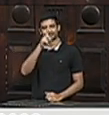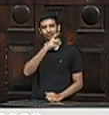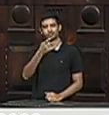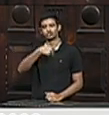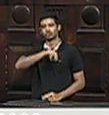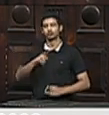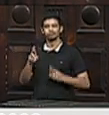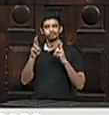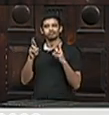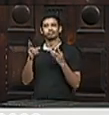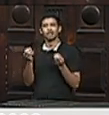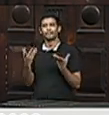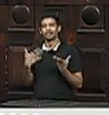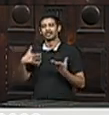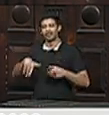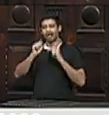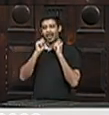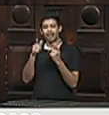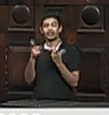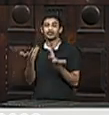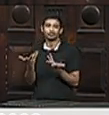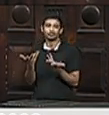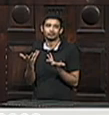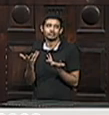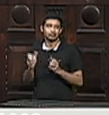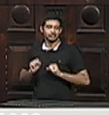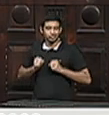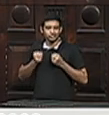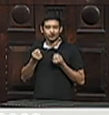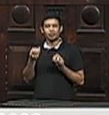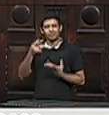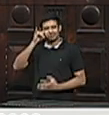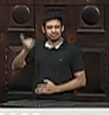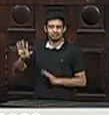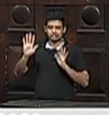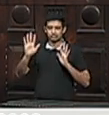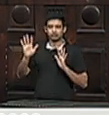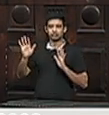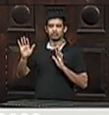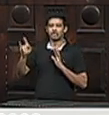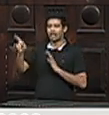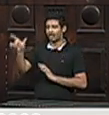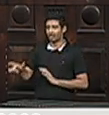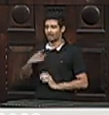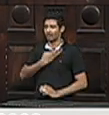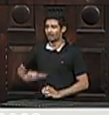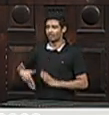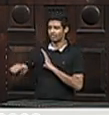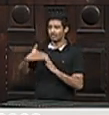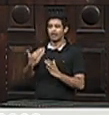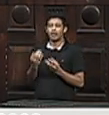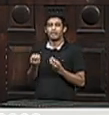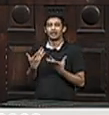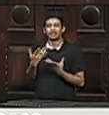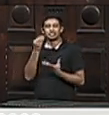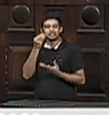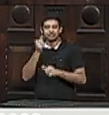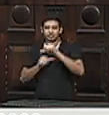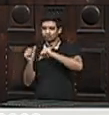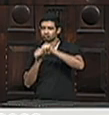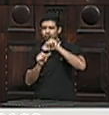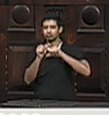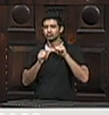solidariedade aos profissionais da educação e a todos os servidores públicos, no caso do CEP, pela vitória